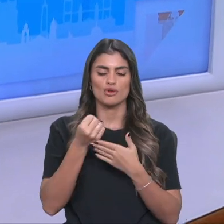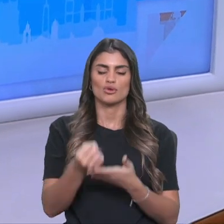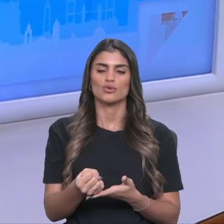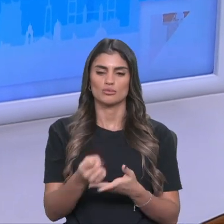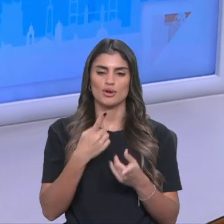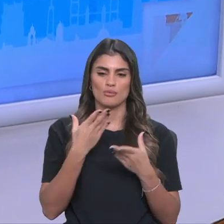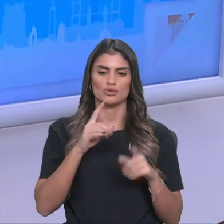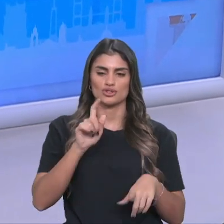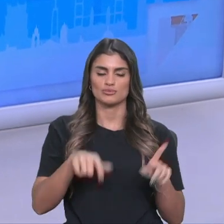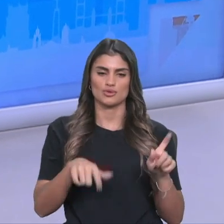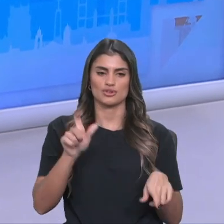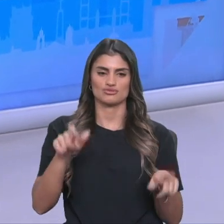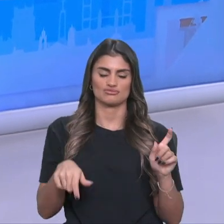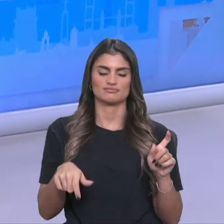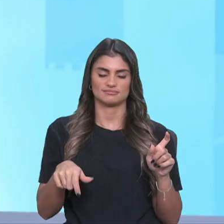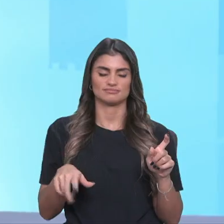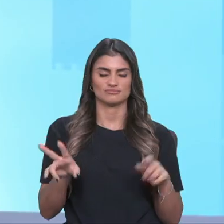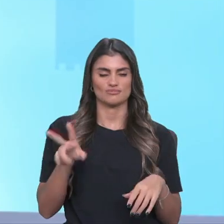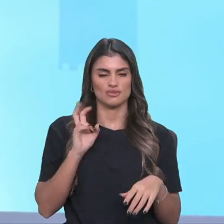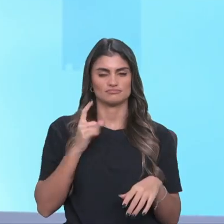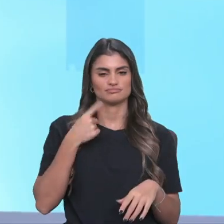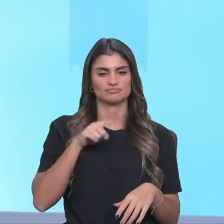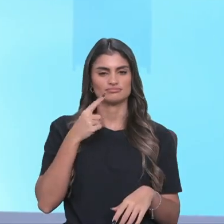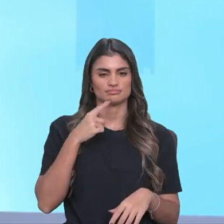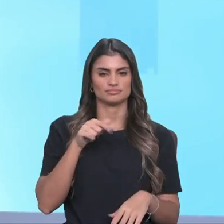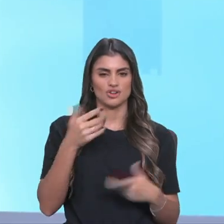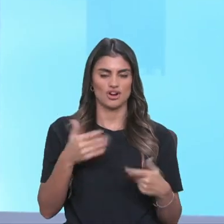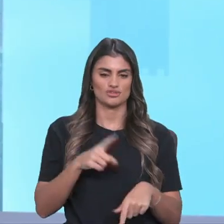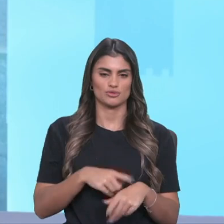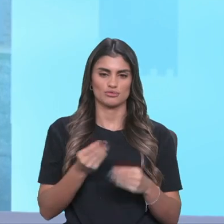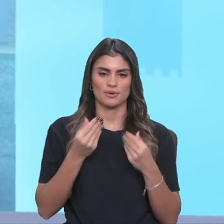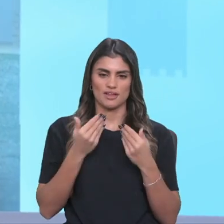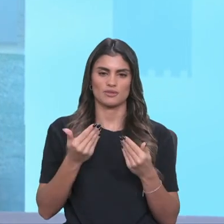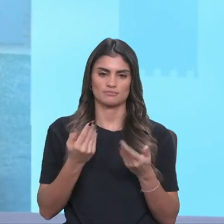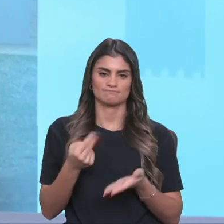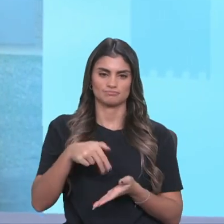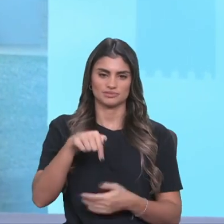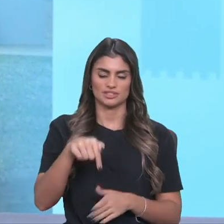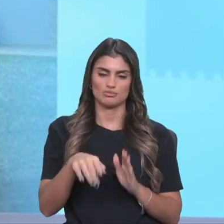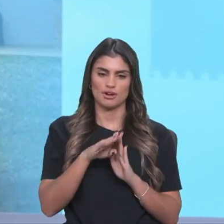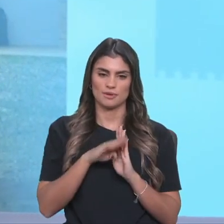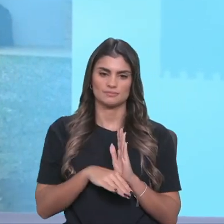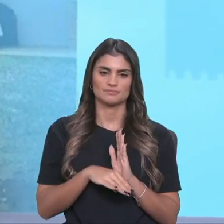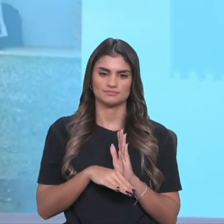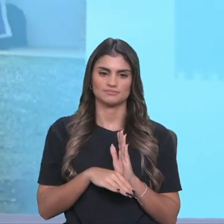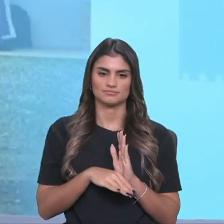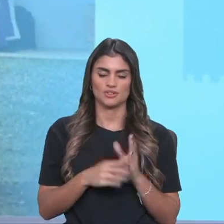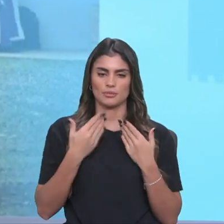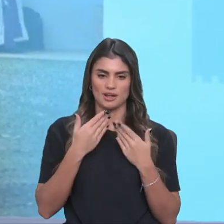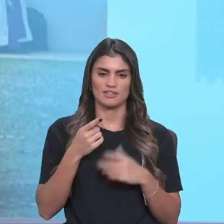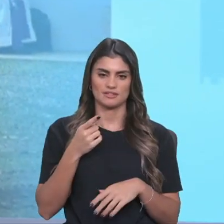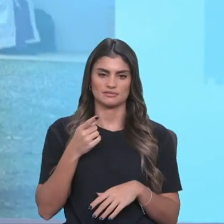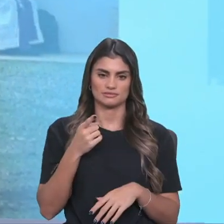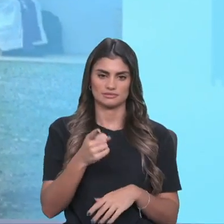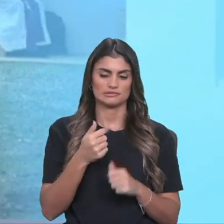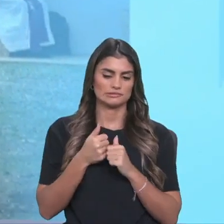para muitos que nos escutam, que nos veem neste momento. Muito obrigado pela sua presença no nosso programa. Obrigado por